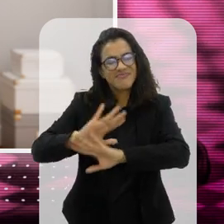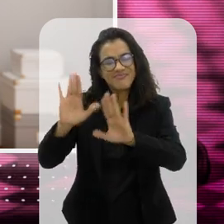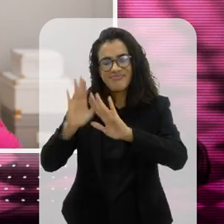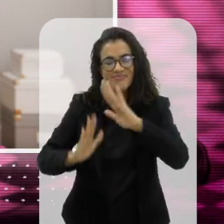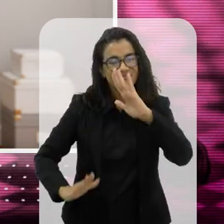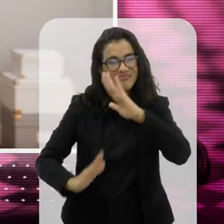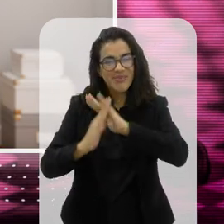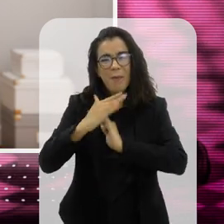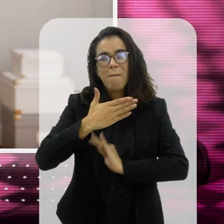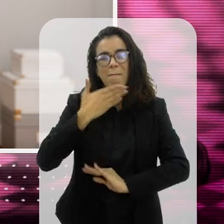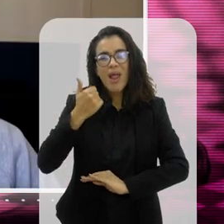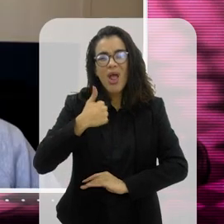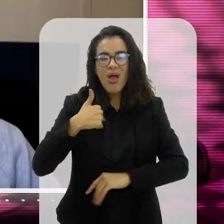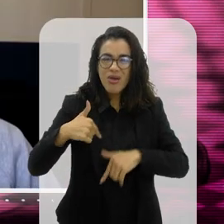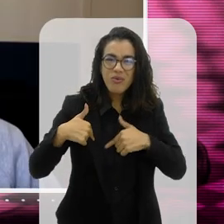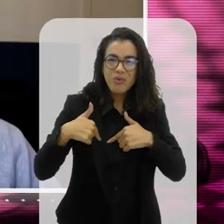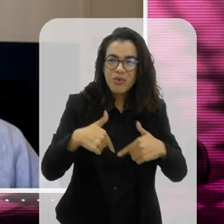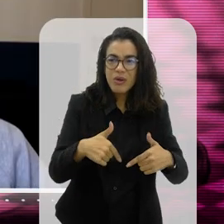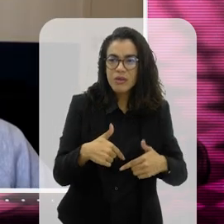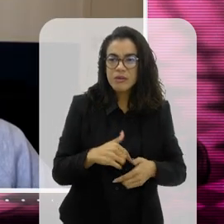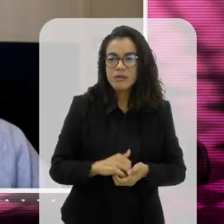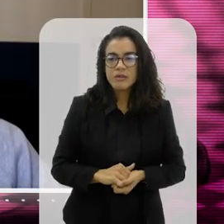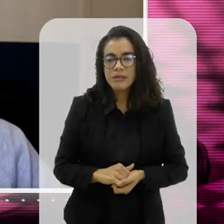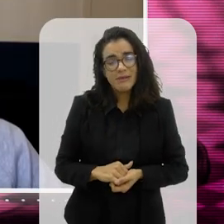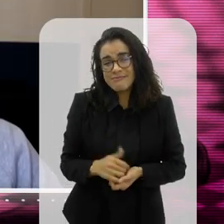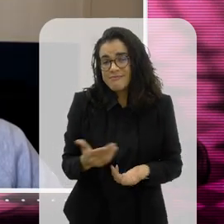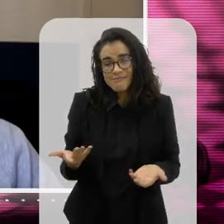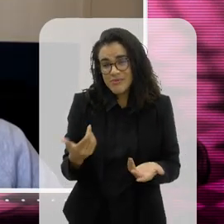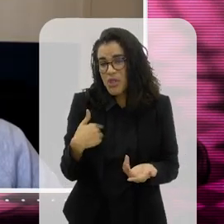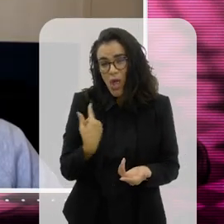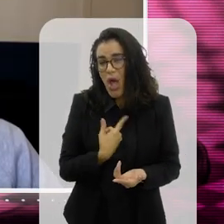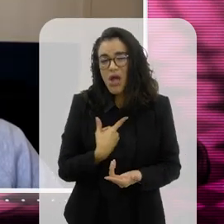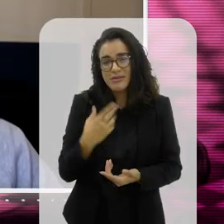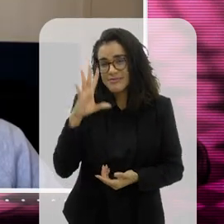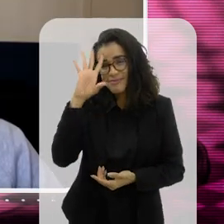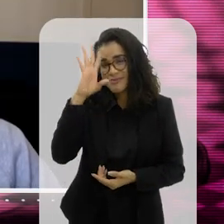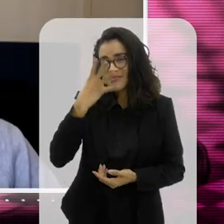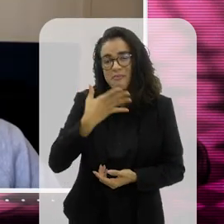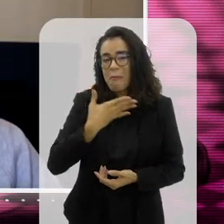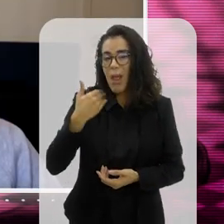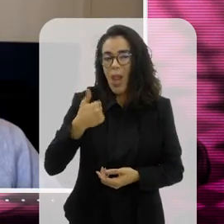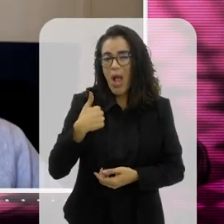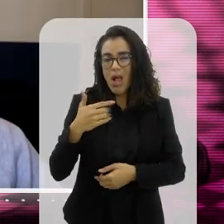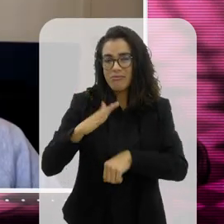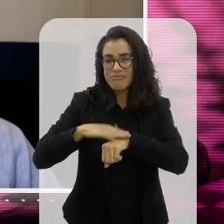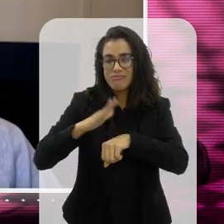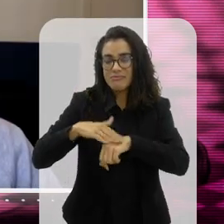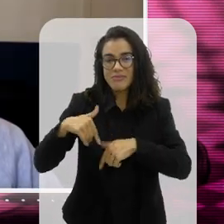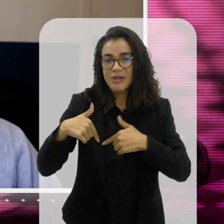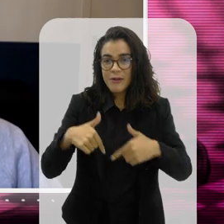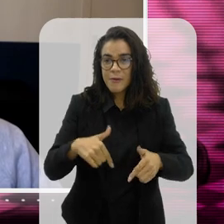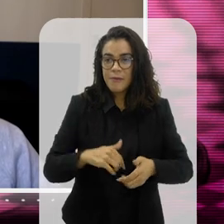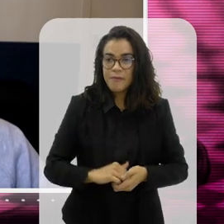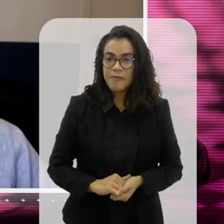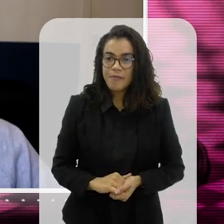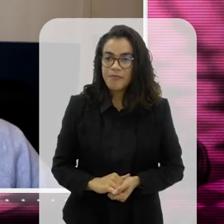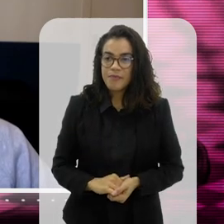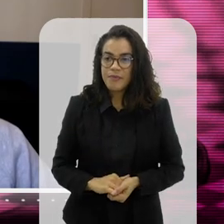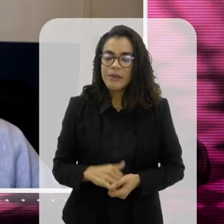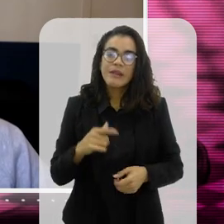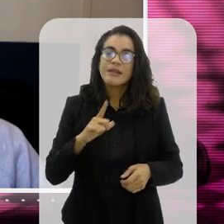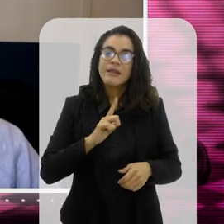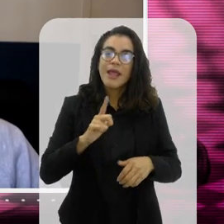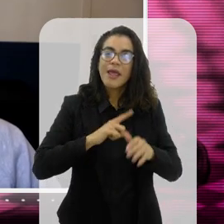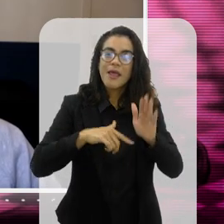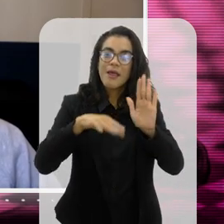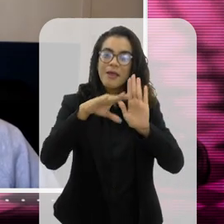às vezes, não, eu vou assumir, porque se for para ficar fazendo. Fazemos, não tem jeito, fazemos, né? E assim, olha,